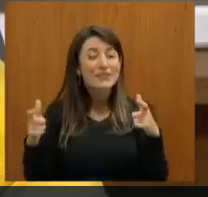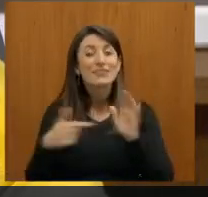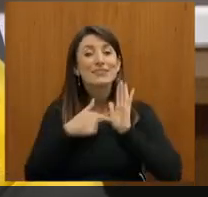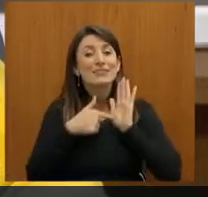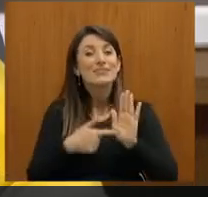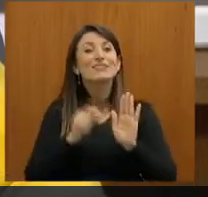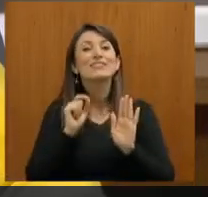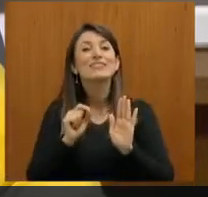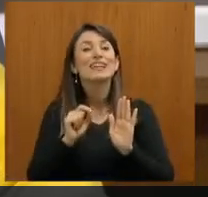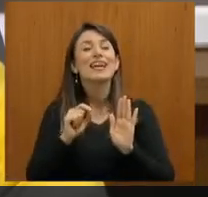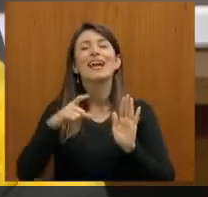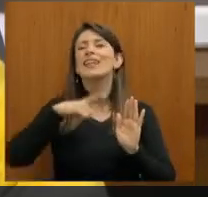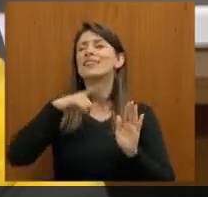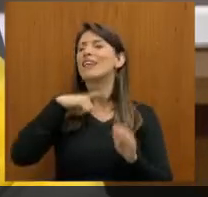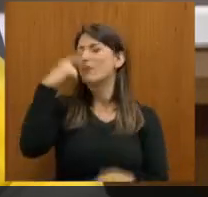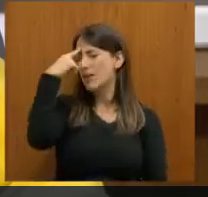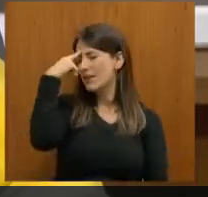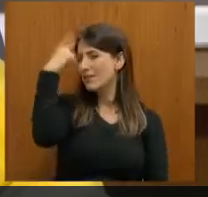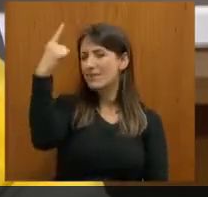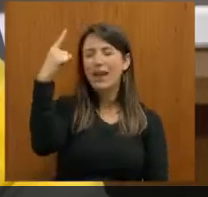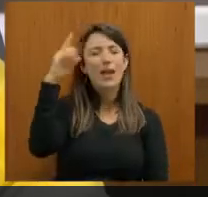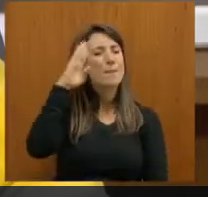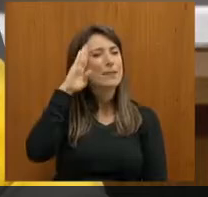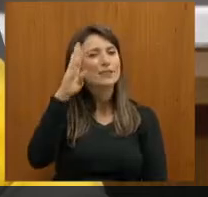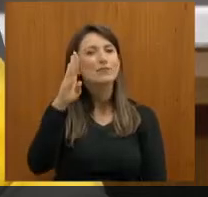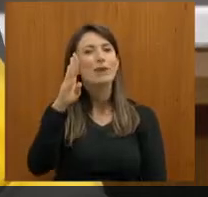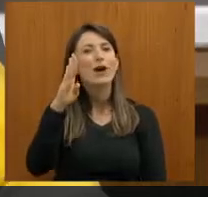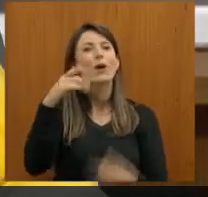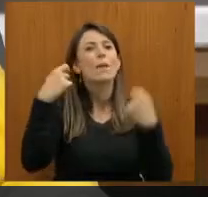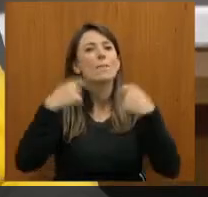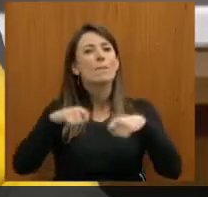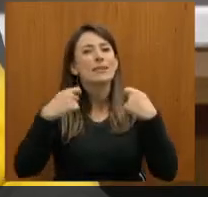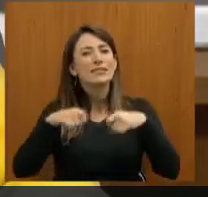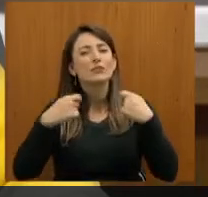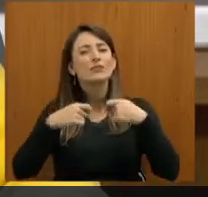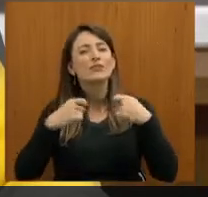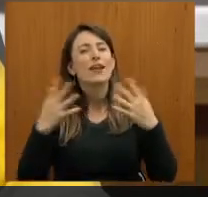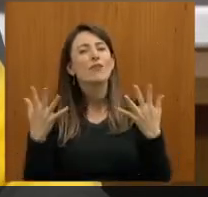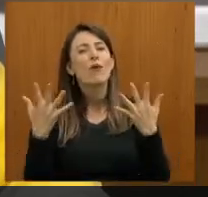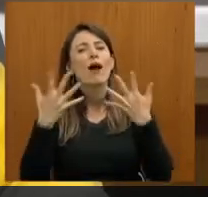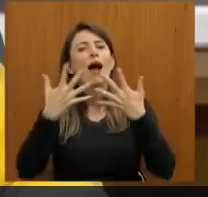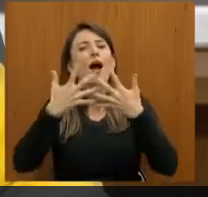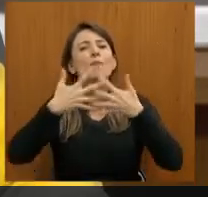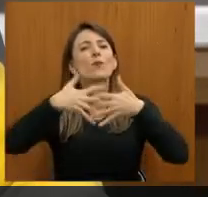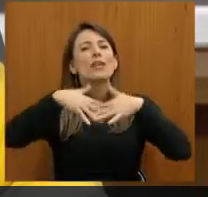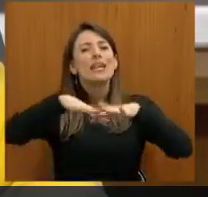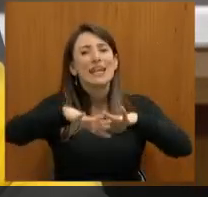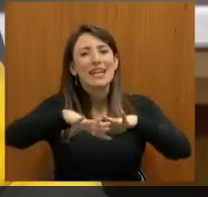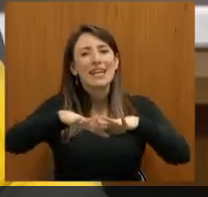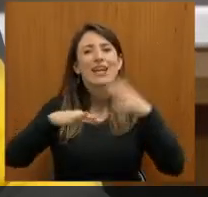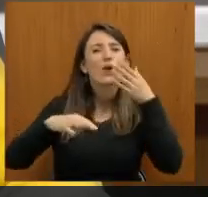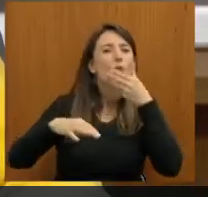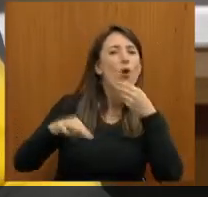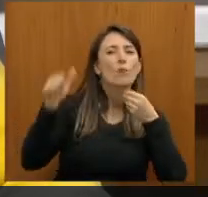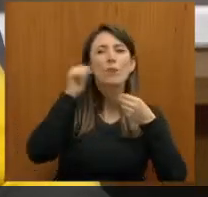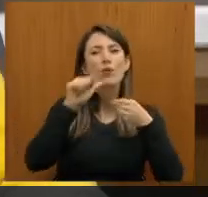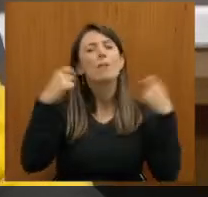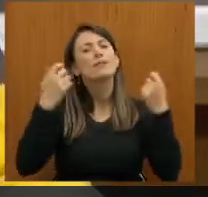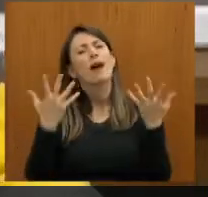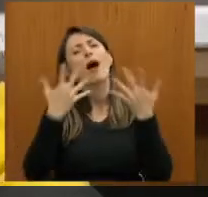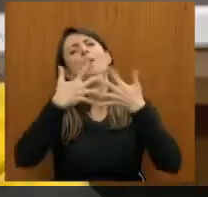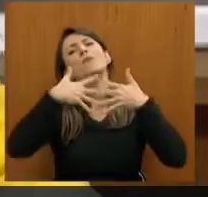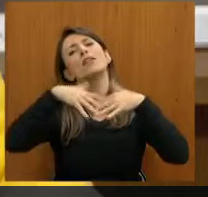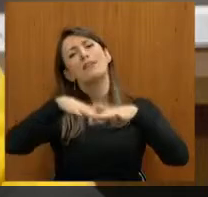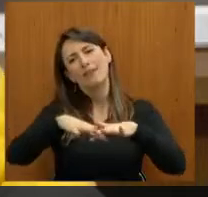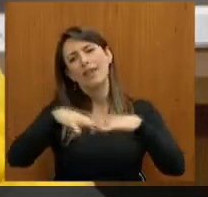uma ideia Central Harmonia entre homens e mulheres respeita E é